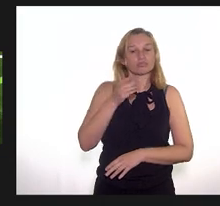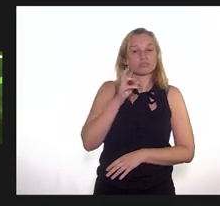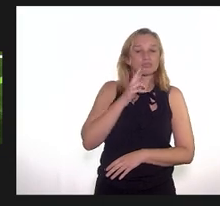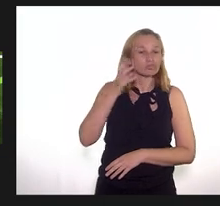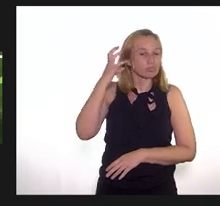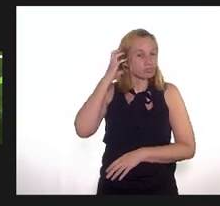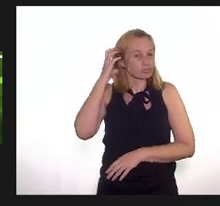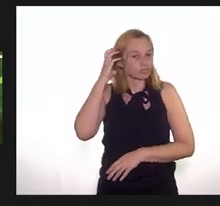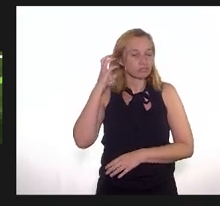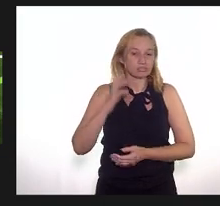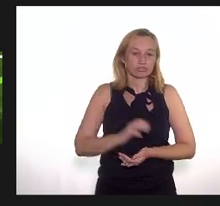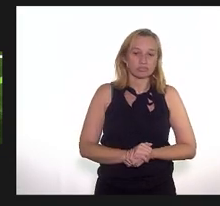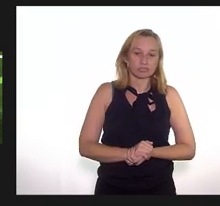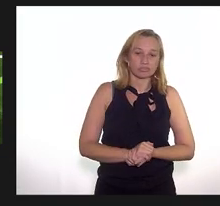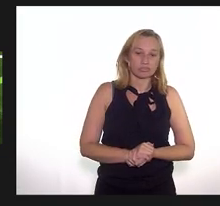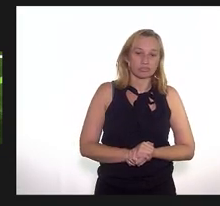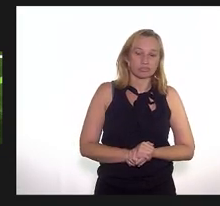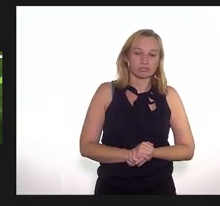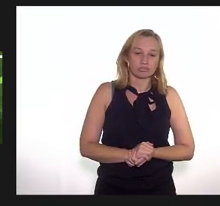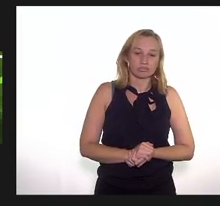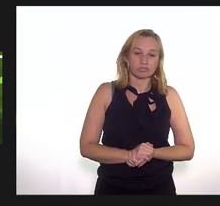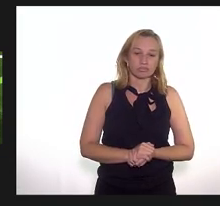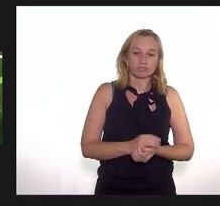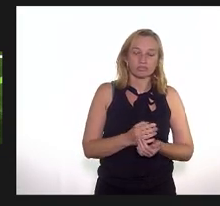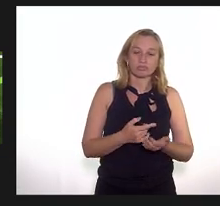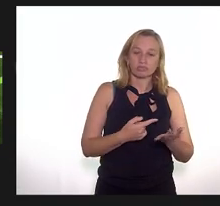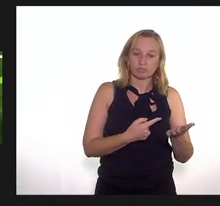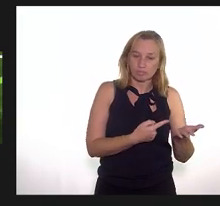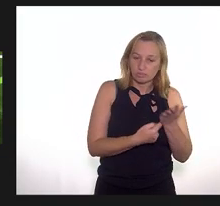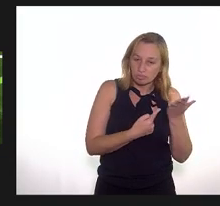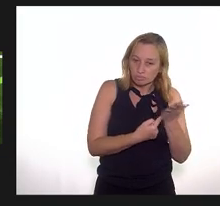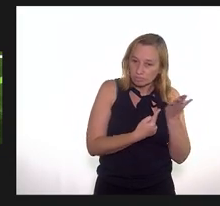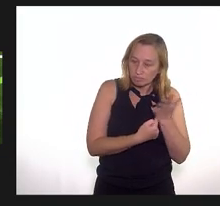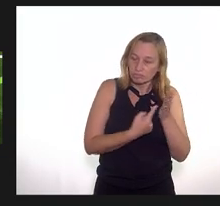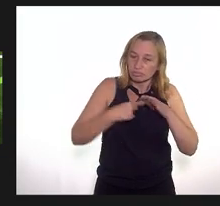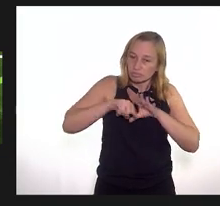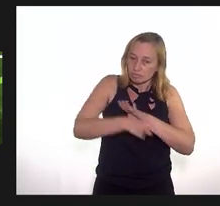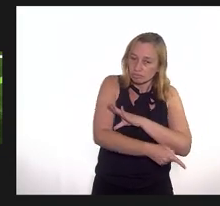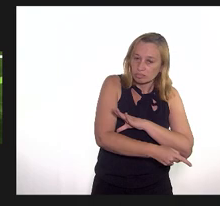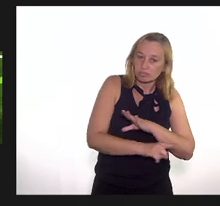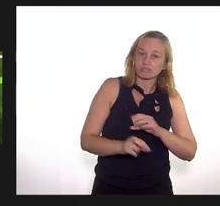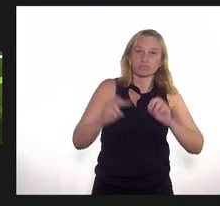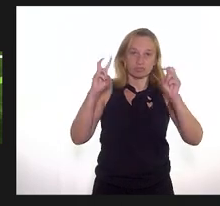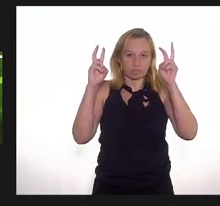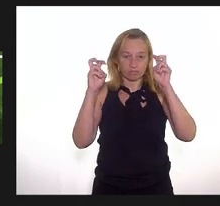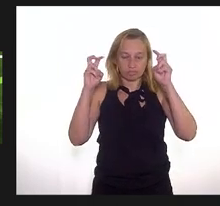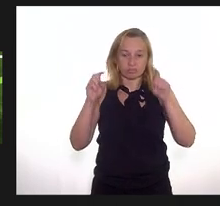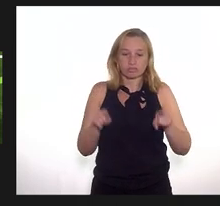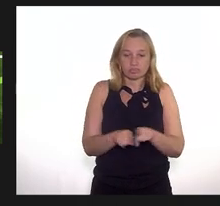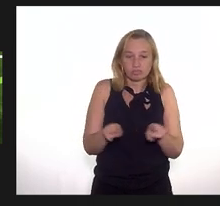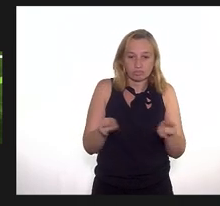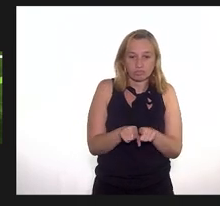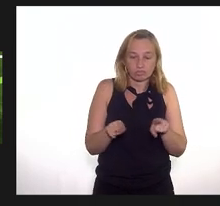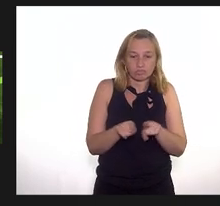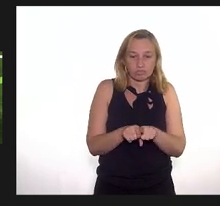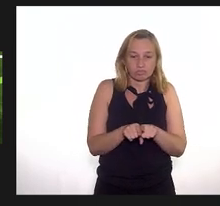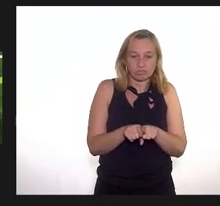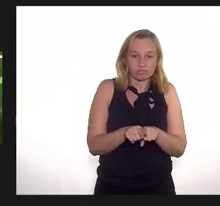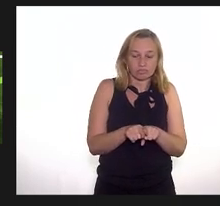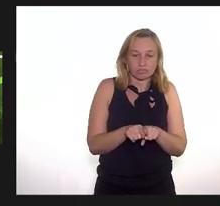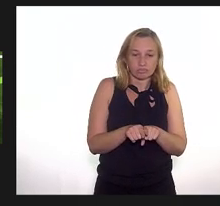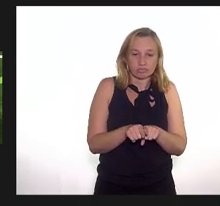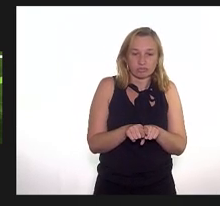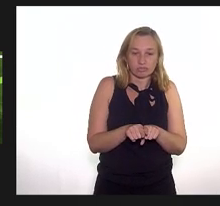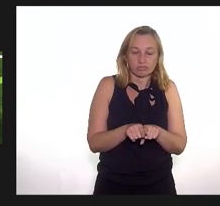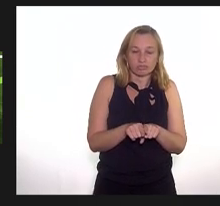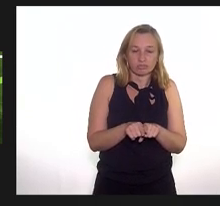Félix, que tem levantado muito essa bandeira, tem se aprofundado muito nesse tema, e ombro a ombro, lado